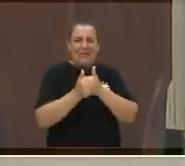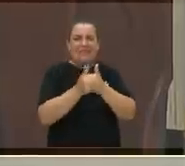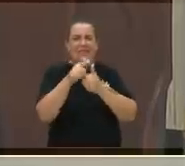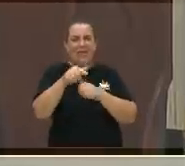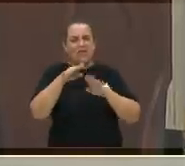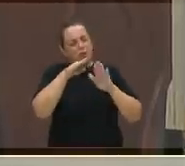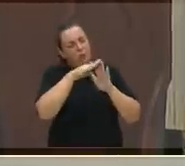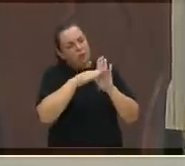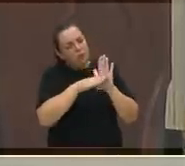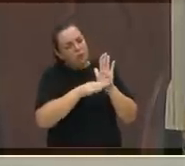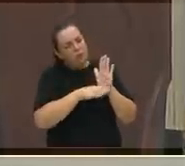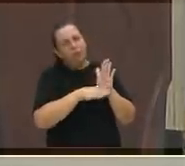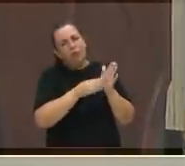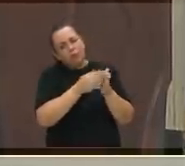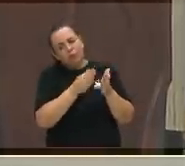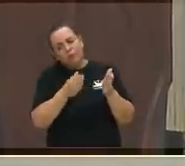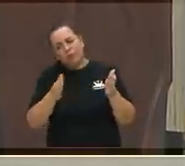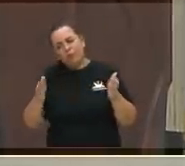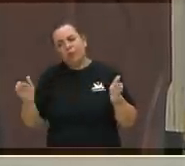esse roteiro